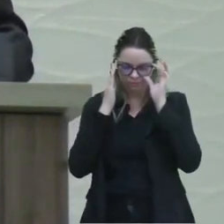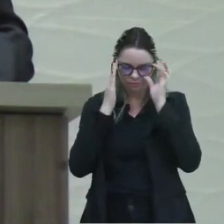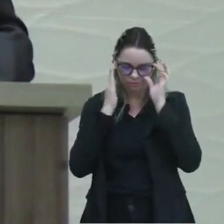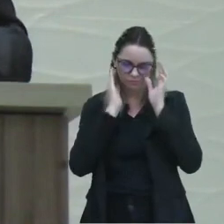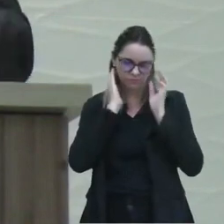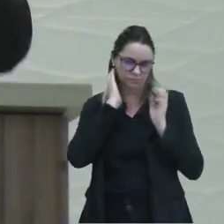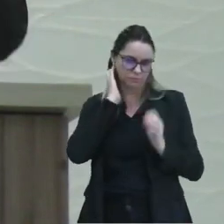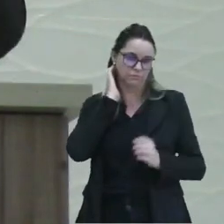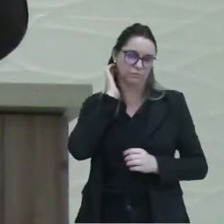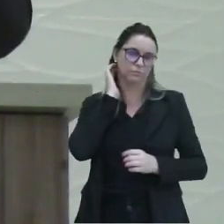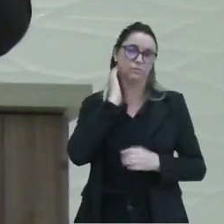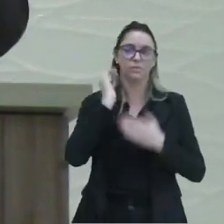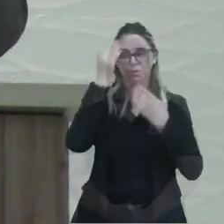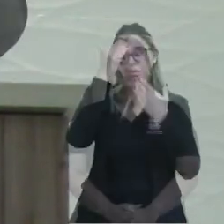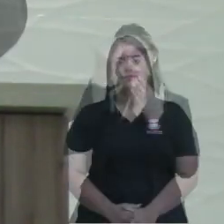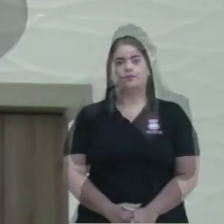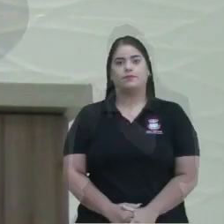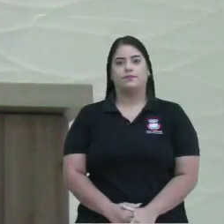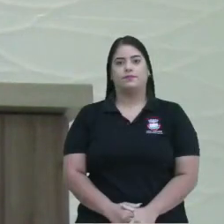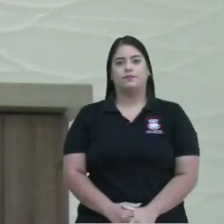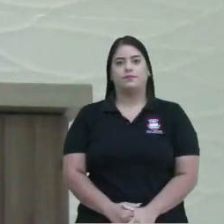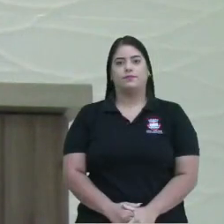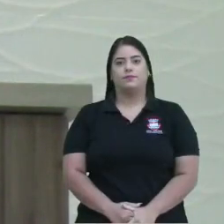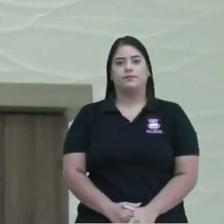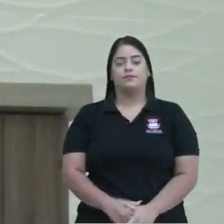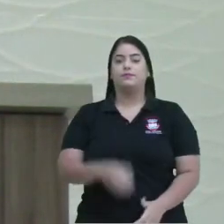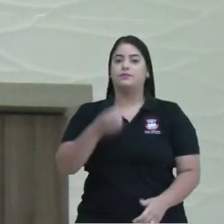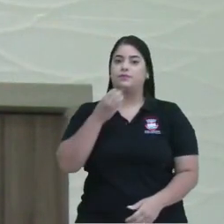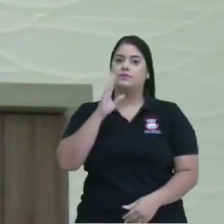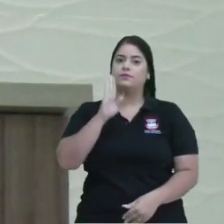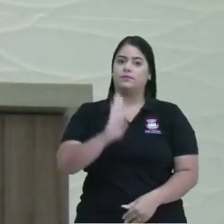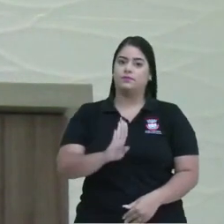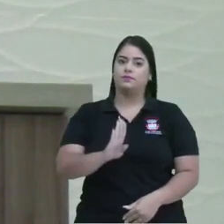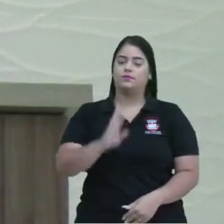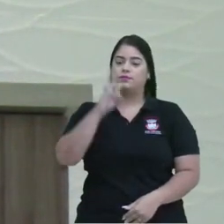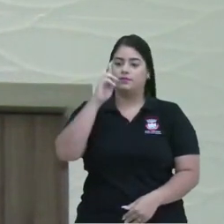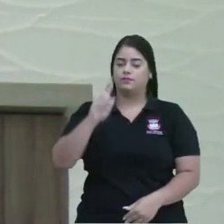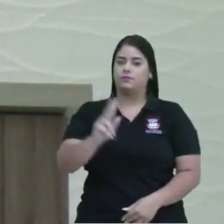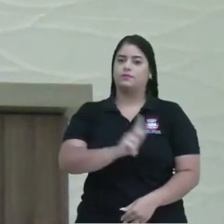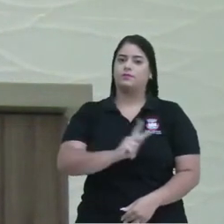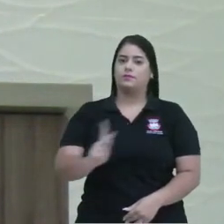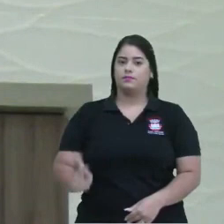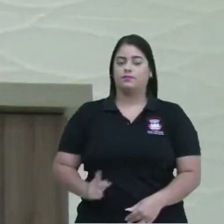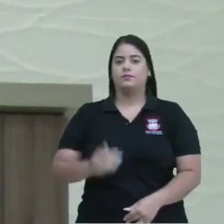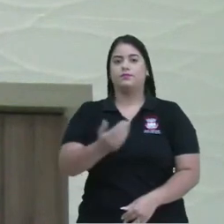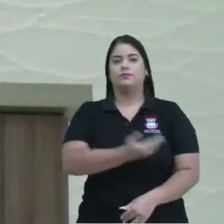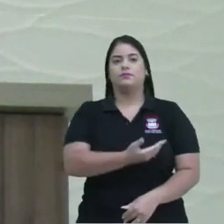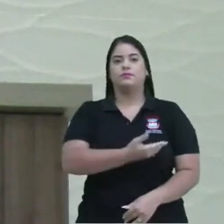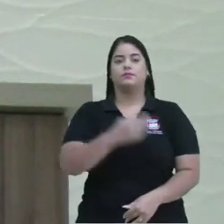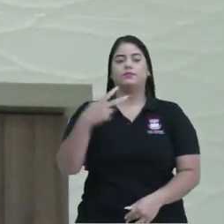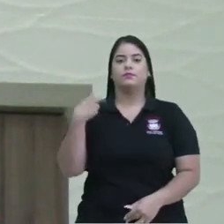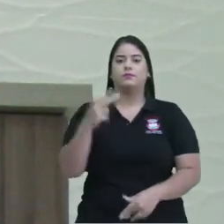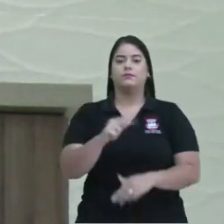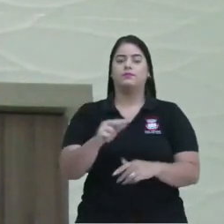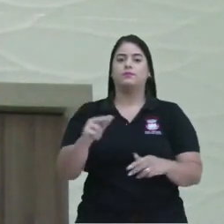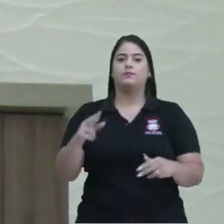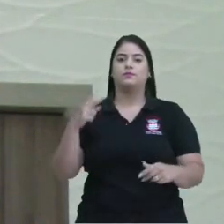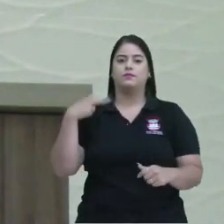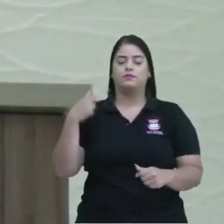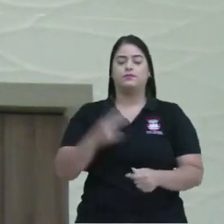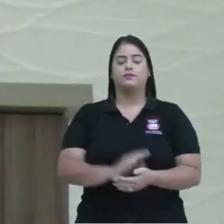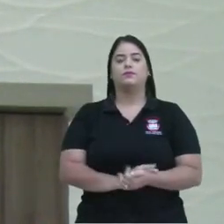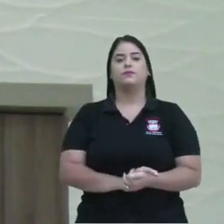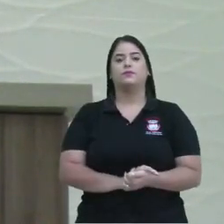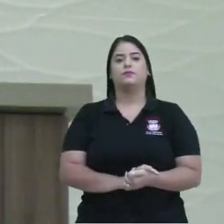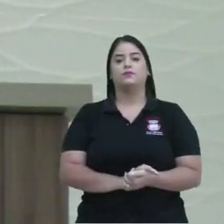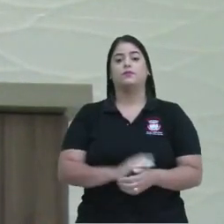efetivamente aprovado. Muito obrigado, senhor presidente. Boa tarde, senhor presidente, colegas vereadores. Aqui está em discussão o